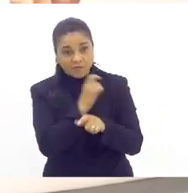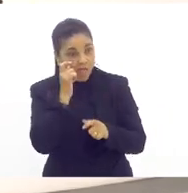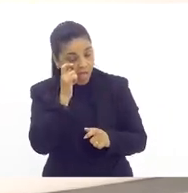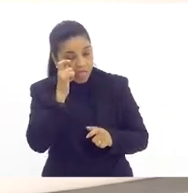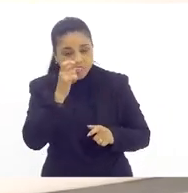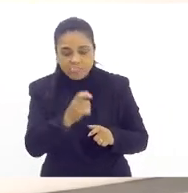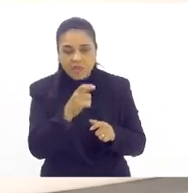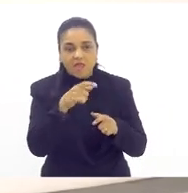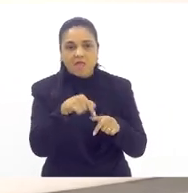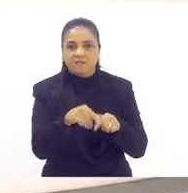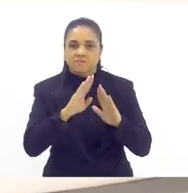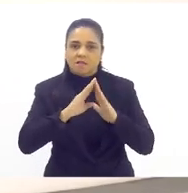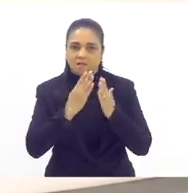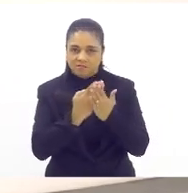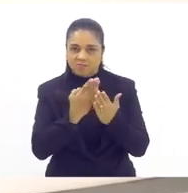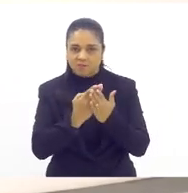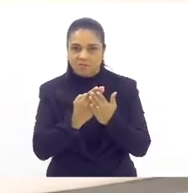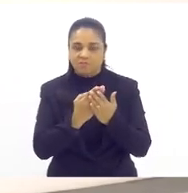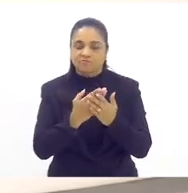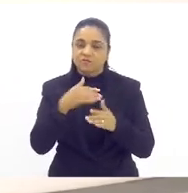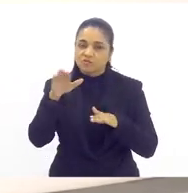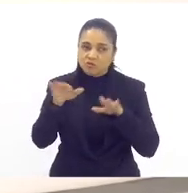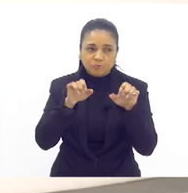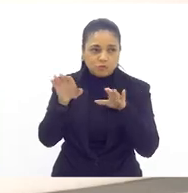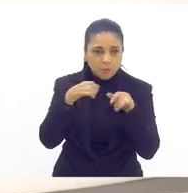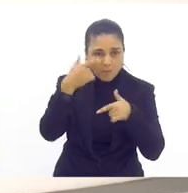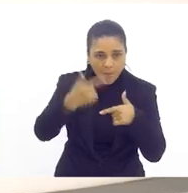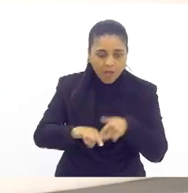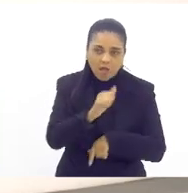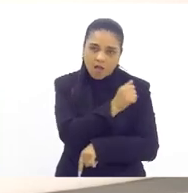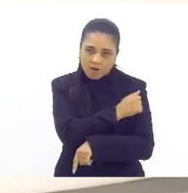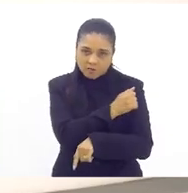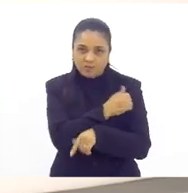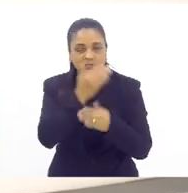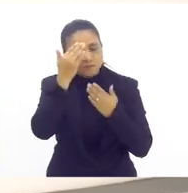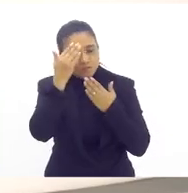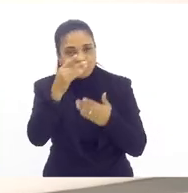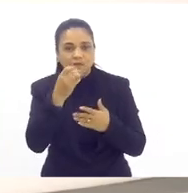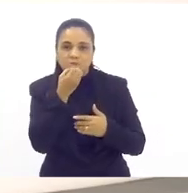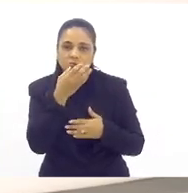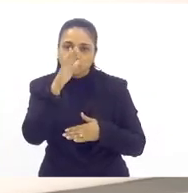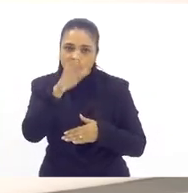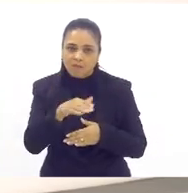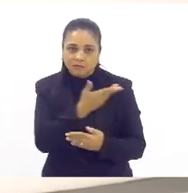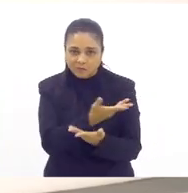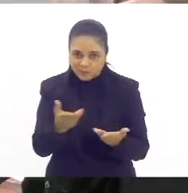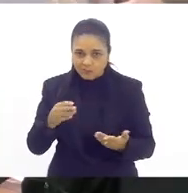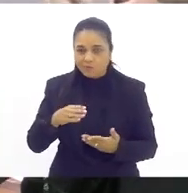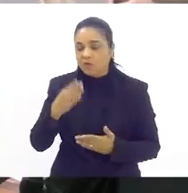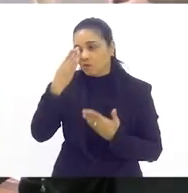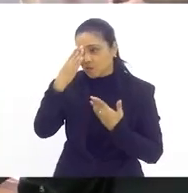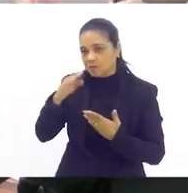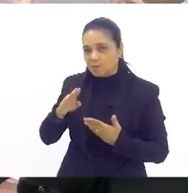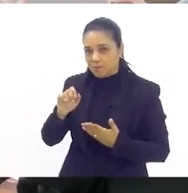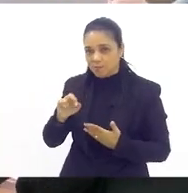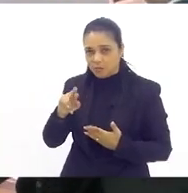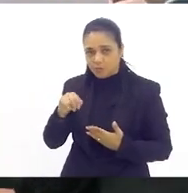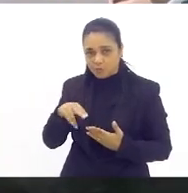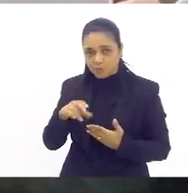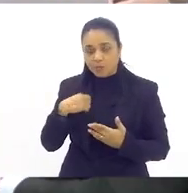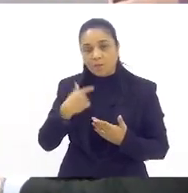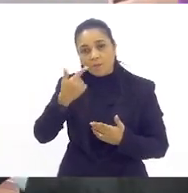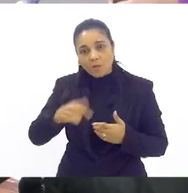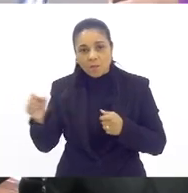mais a comunidade para escola trazer mais alunos Ok muito obrigado tá boa tarde a todos a falar Maurício